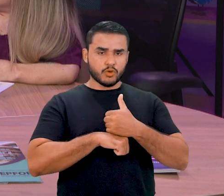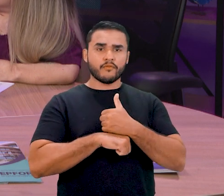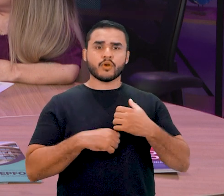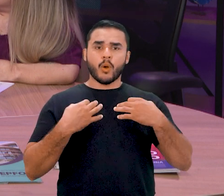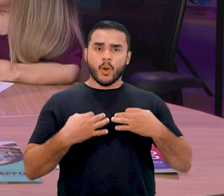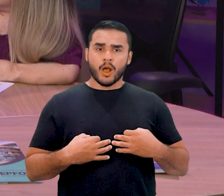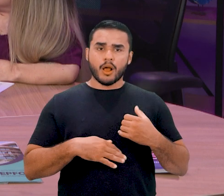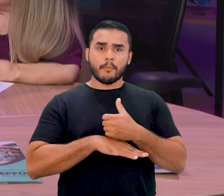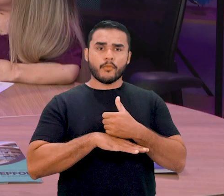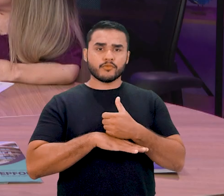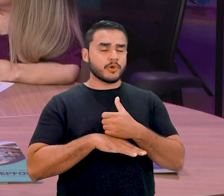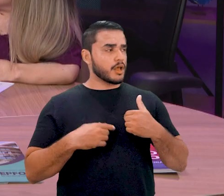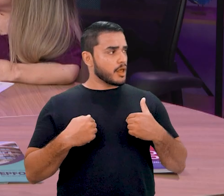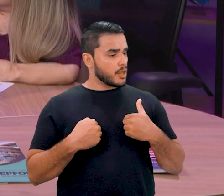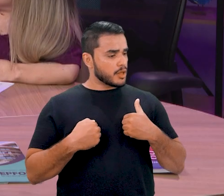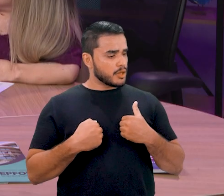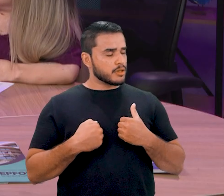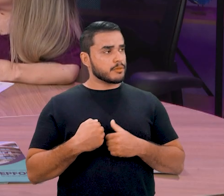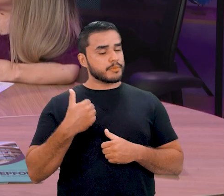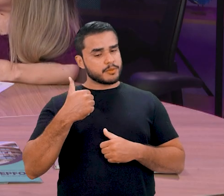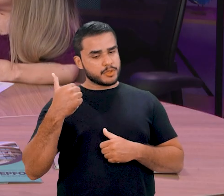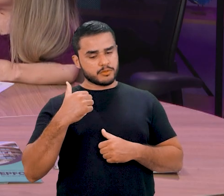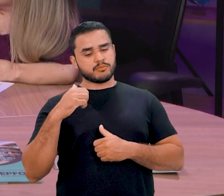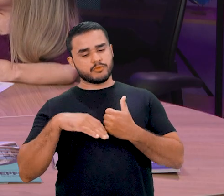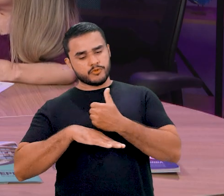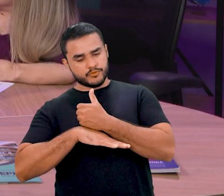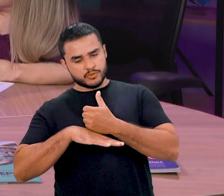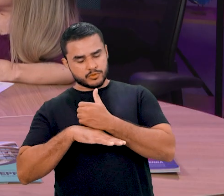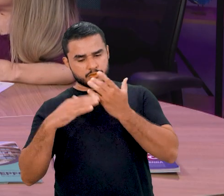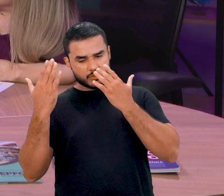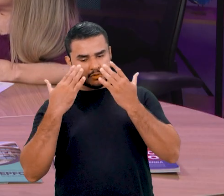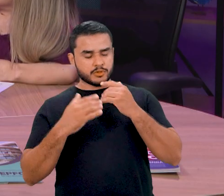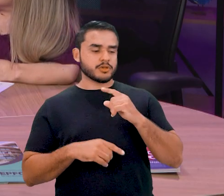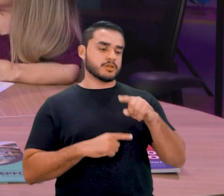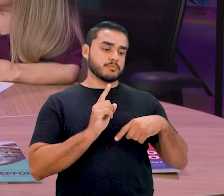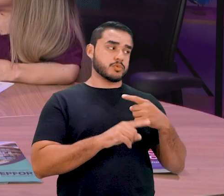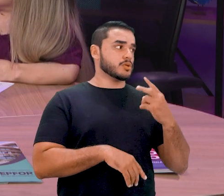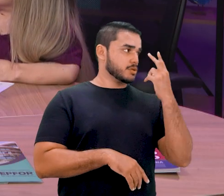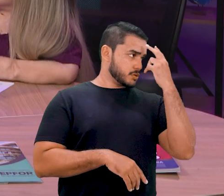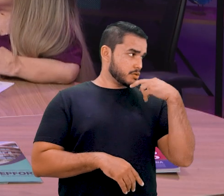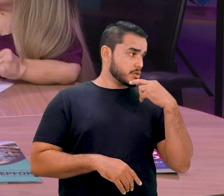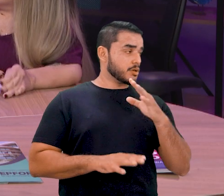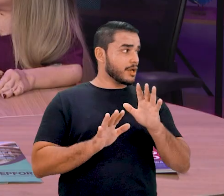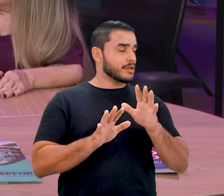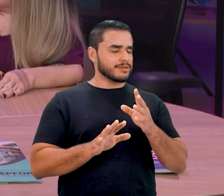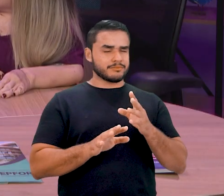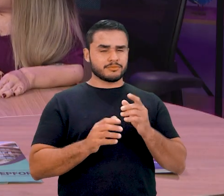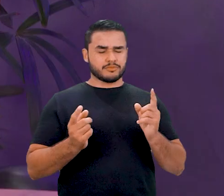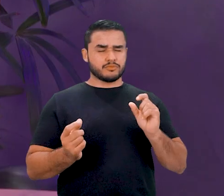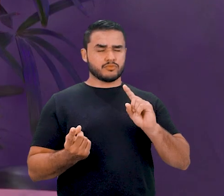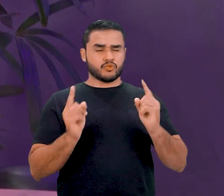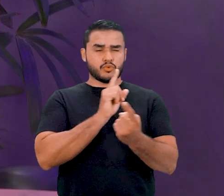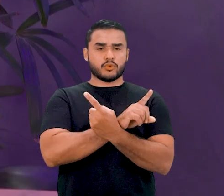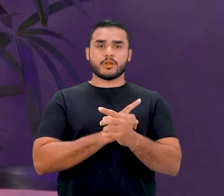era cega. E não uma cega que era psicóloga. Sim. Então, eu acho que isso fez muita diferença na minha trajetória